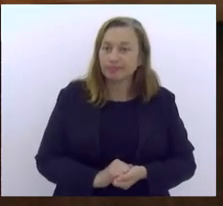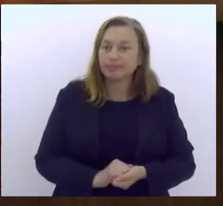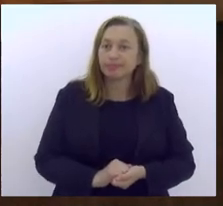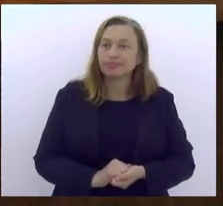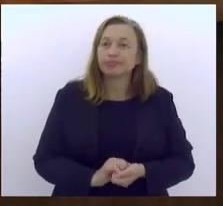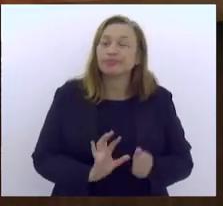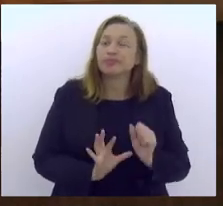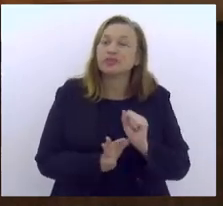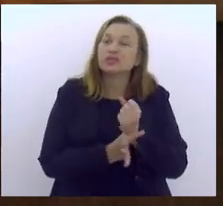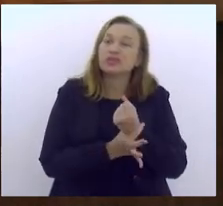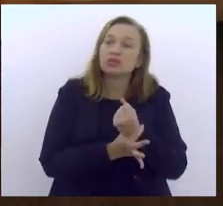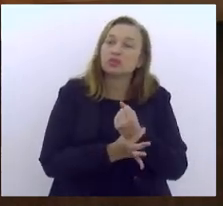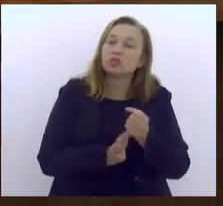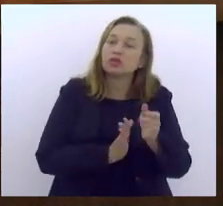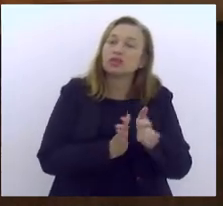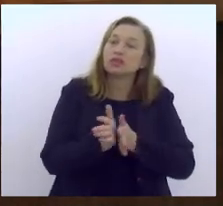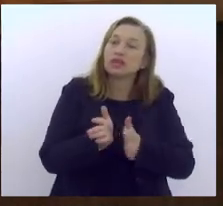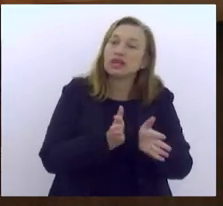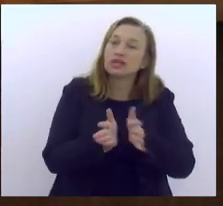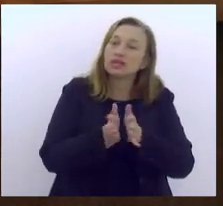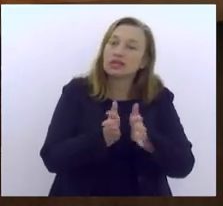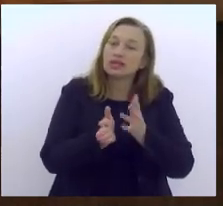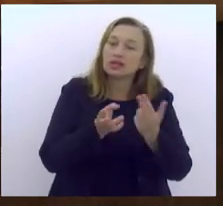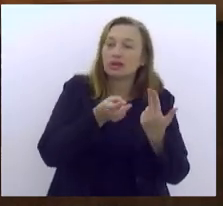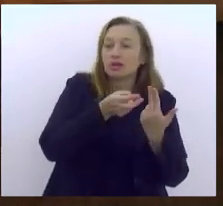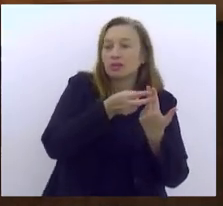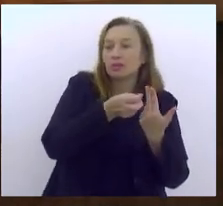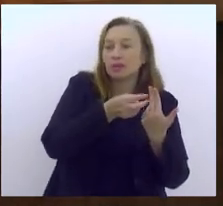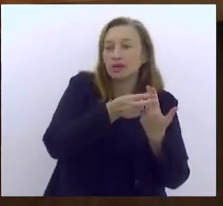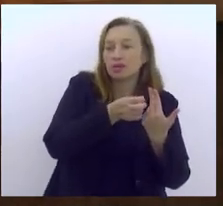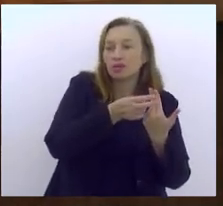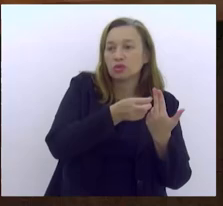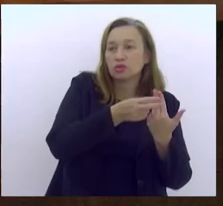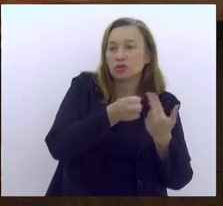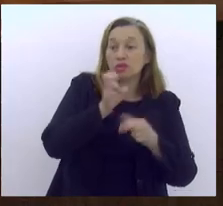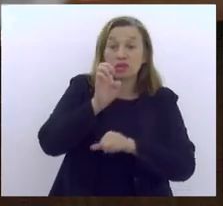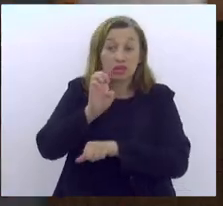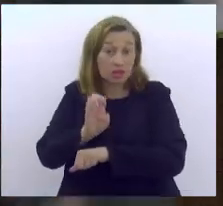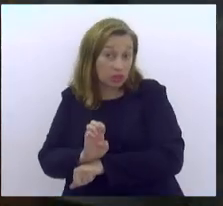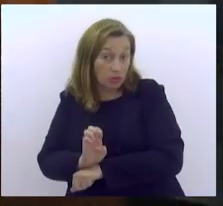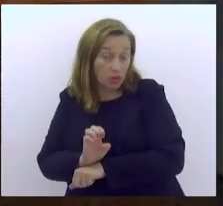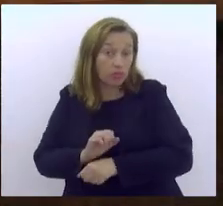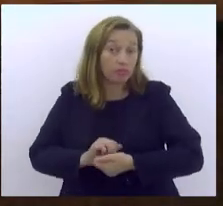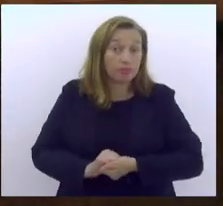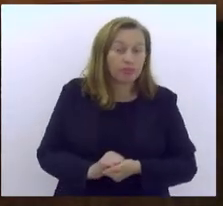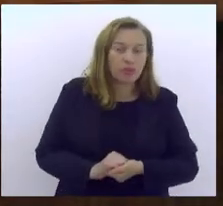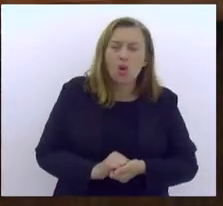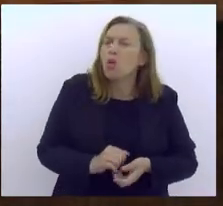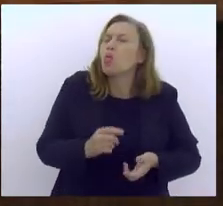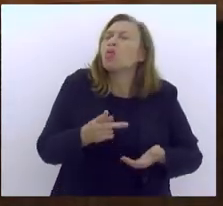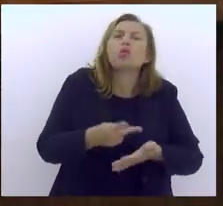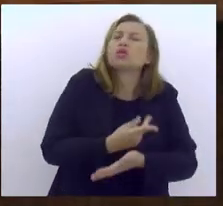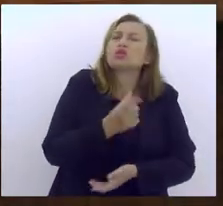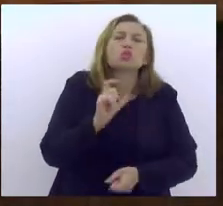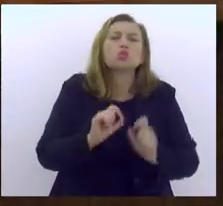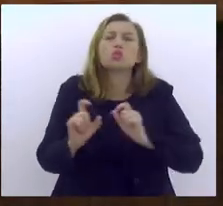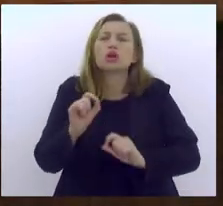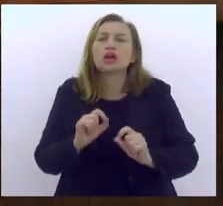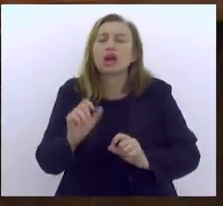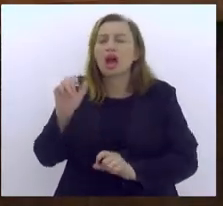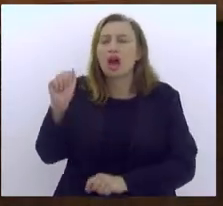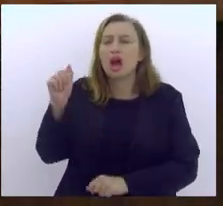garante o acesso pelo SUS estadual. Por que que acontece? Como a